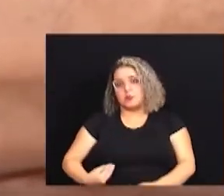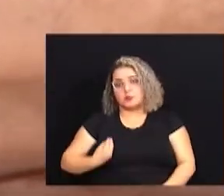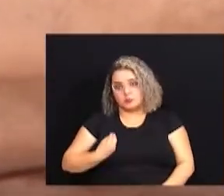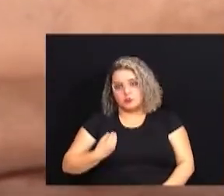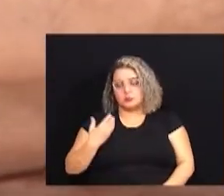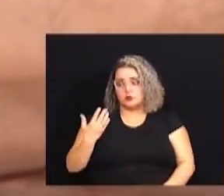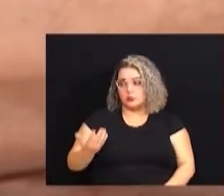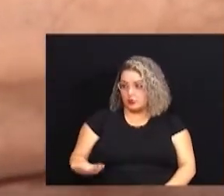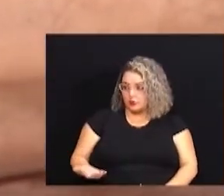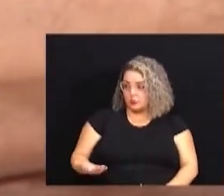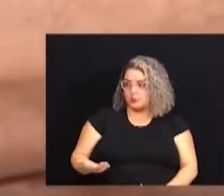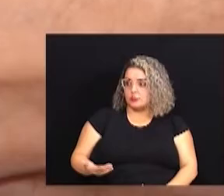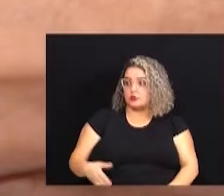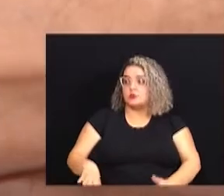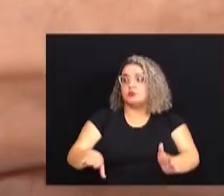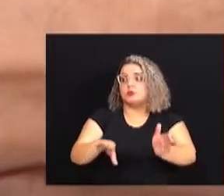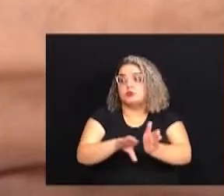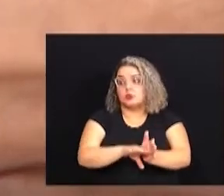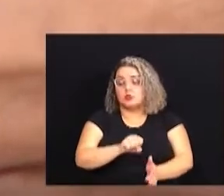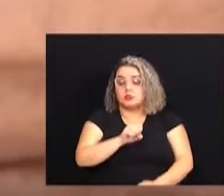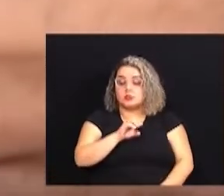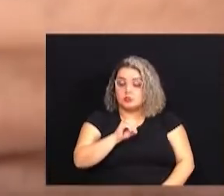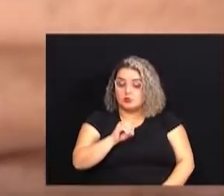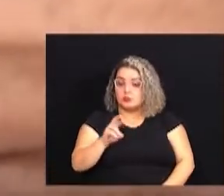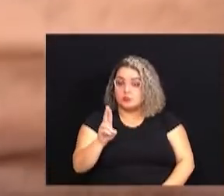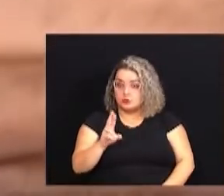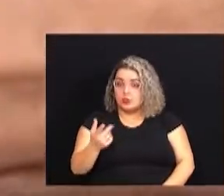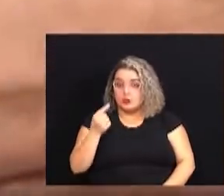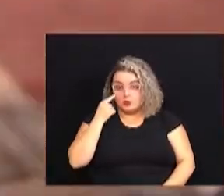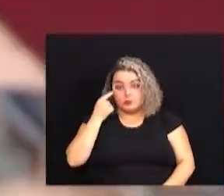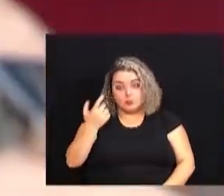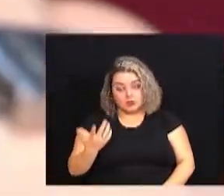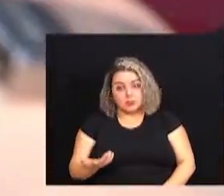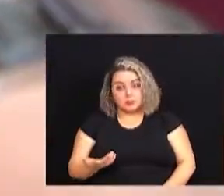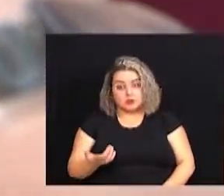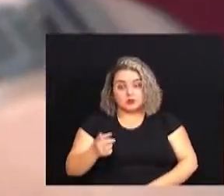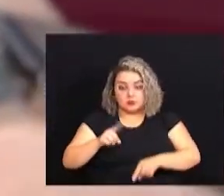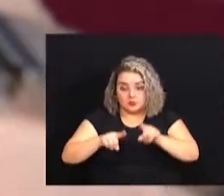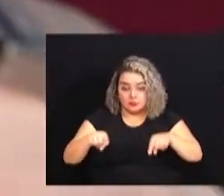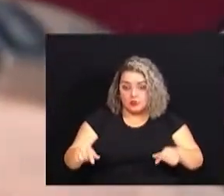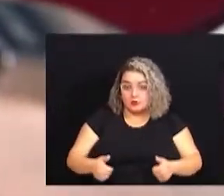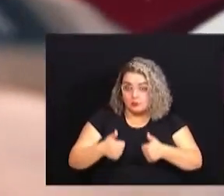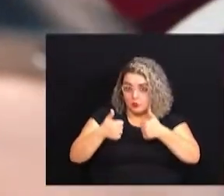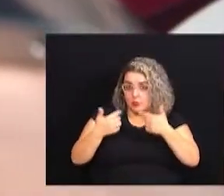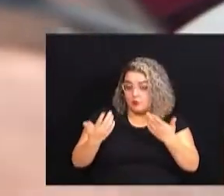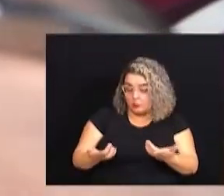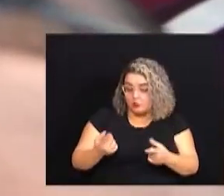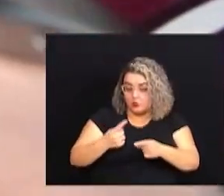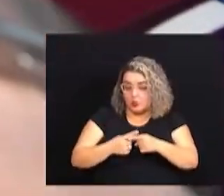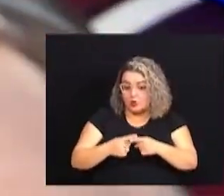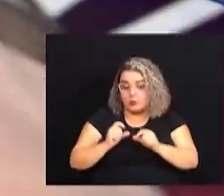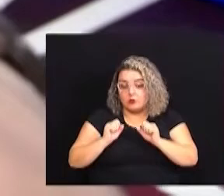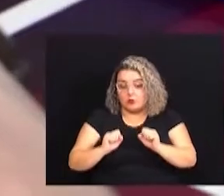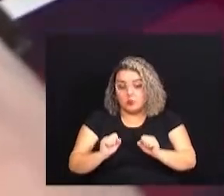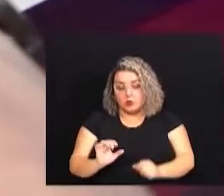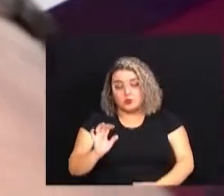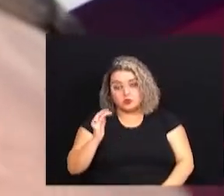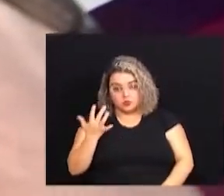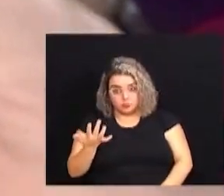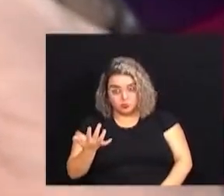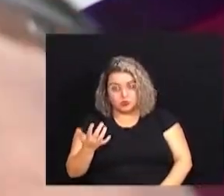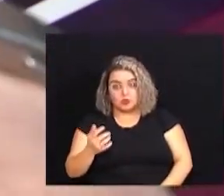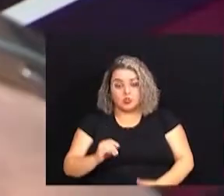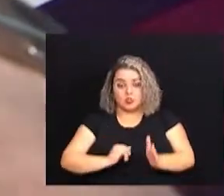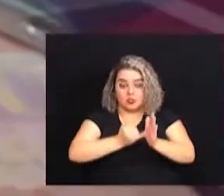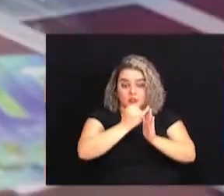dentro do nosso contexto. E isso, chegar a esses R$800 pensando em umas variantes positivas, né? Porque